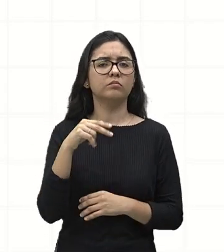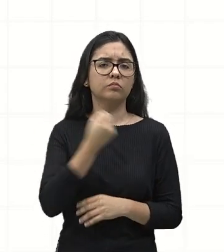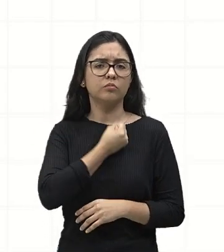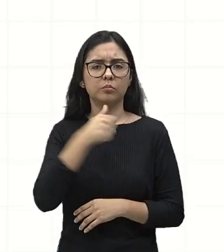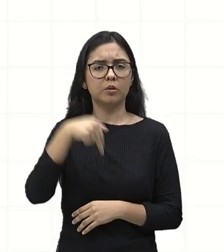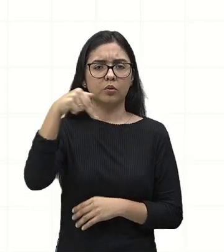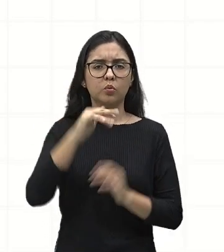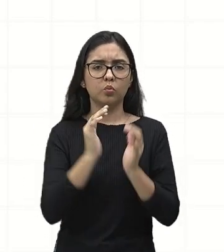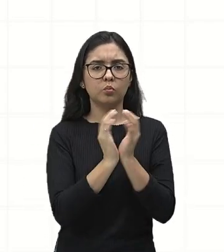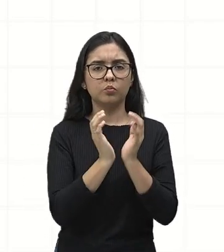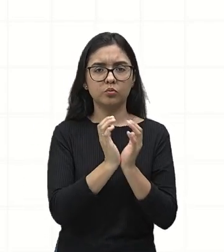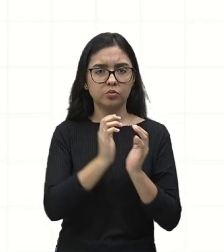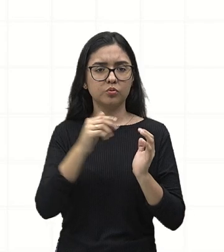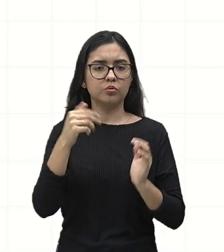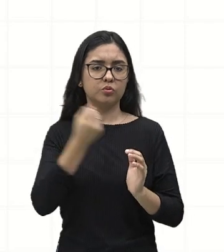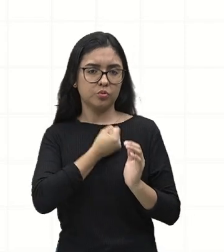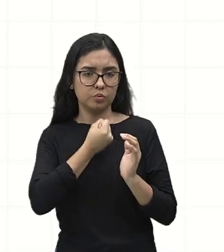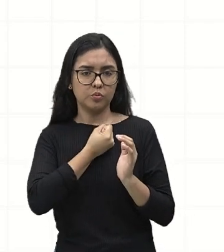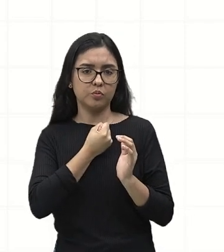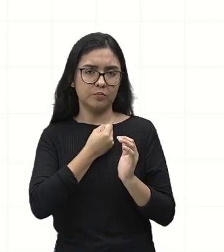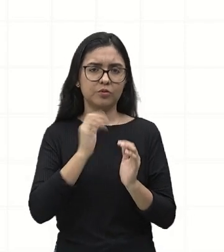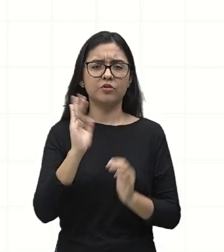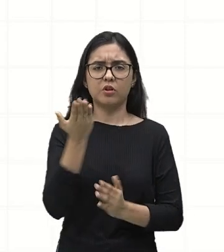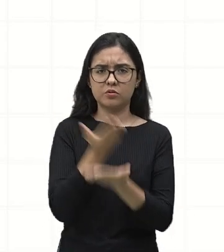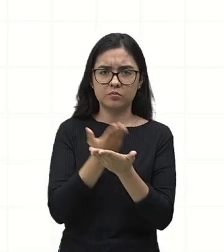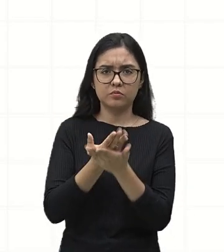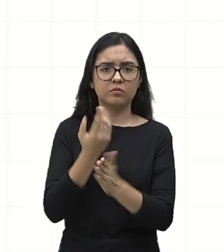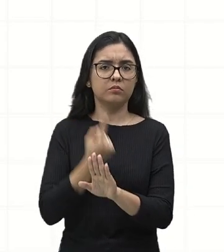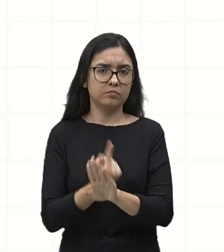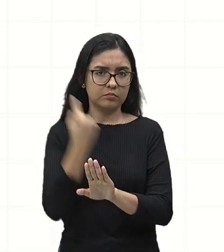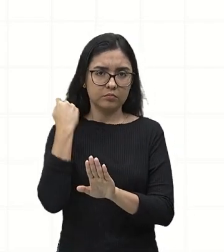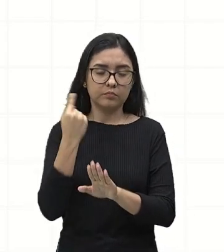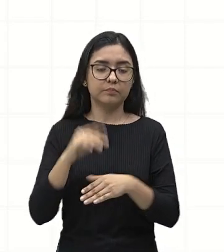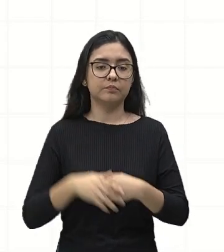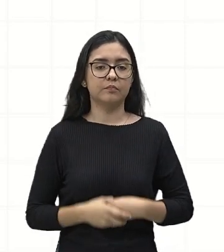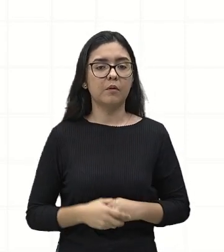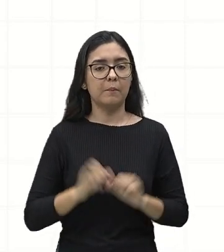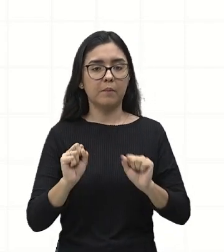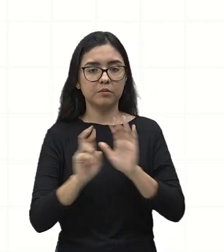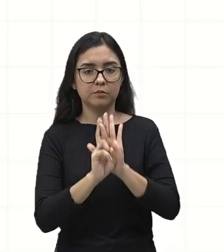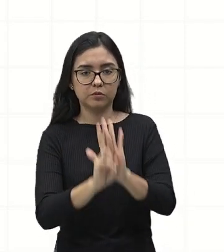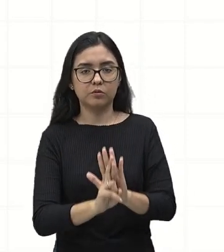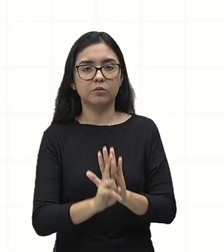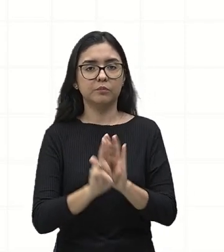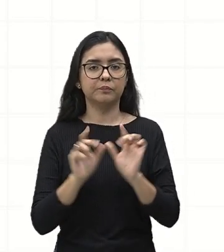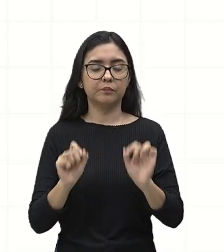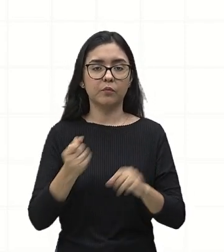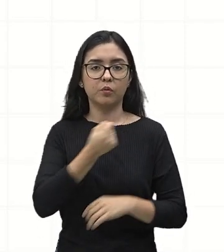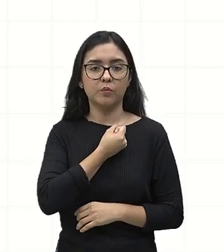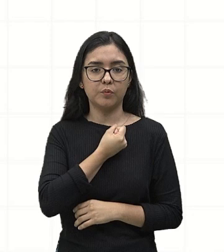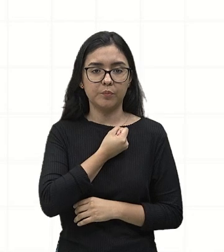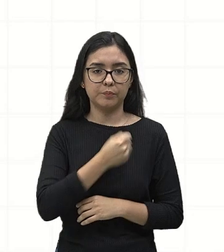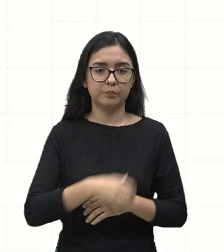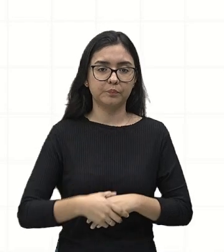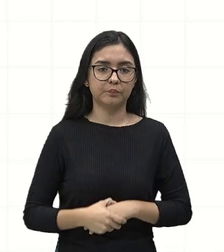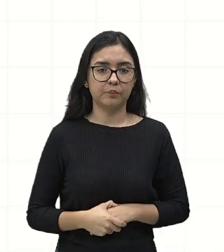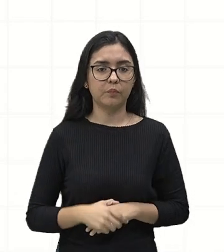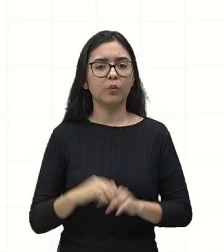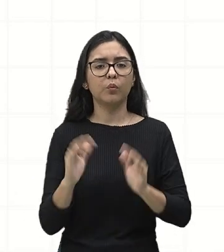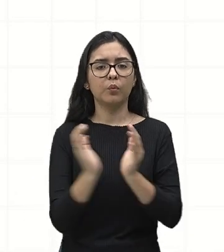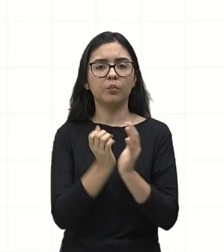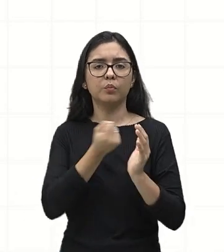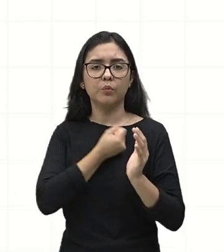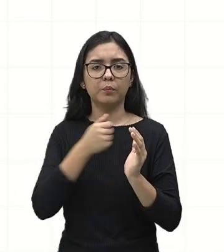né? Nós já vimos nas nossas aulas, que pode ser representado aqui, né? Quando um conjunto, ó,